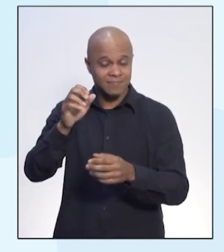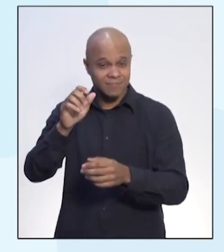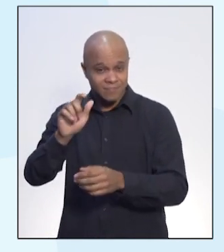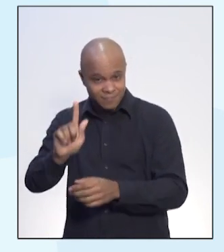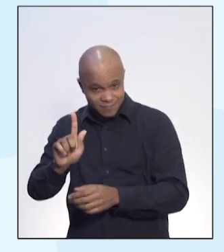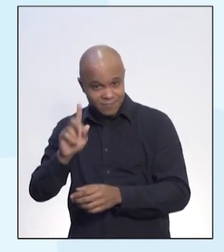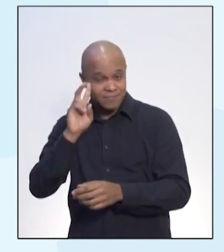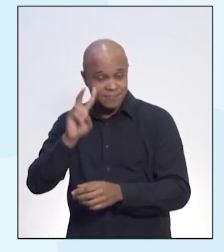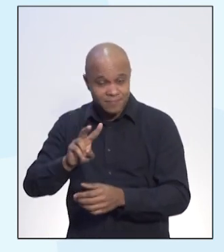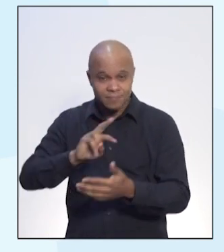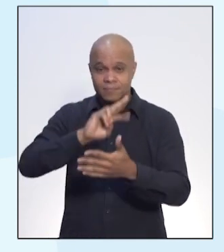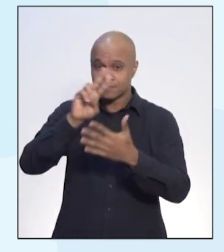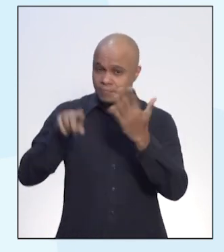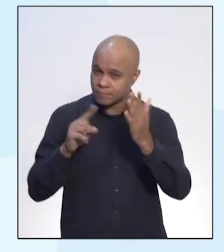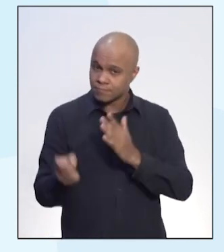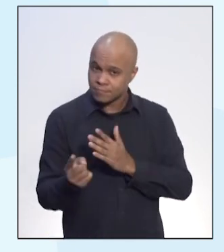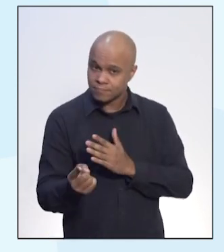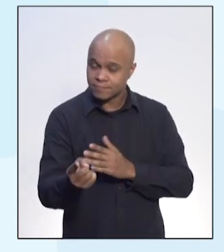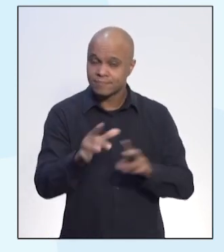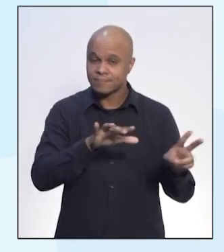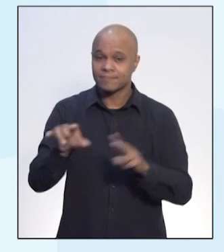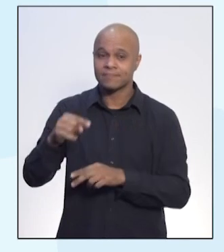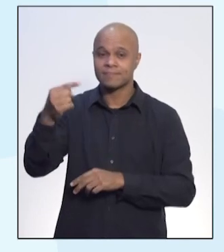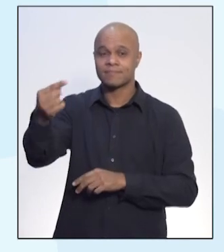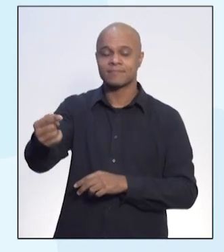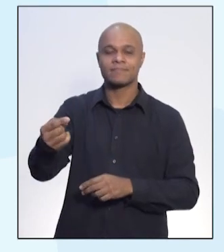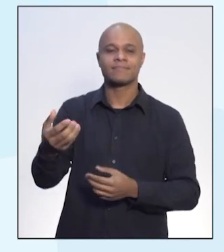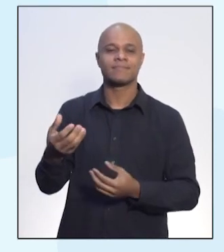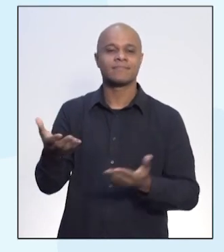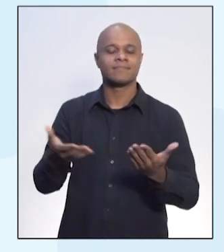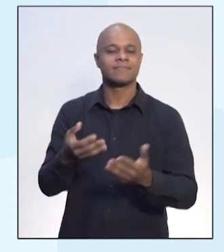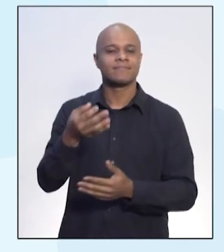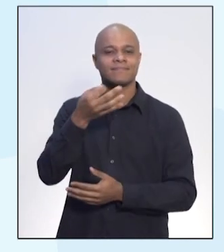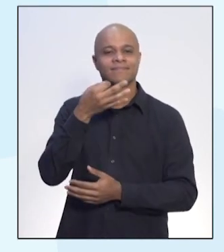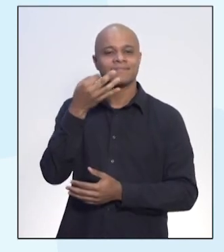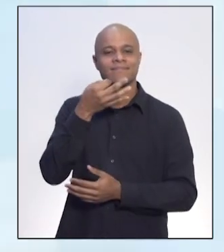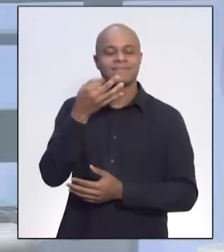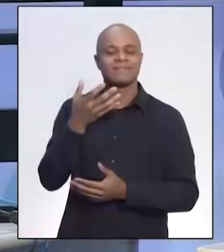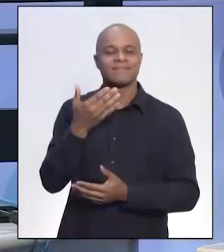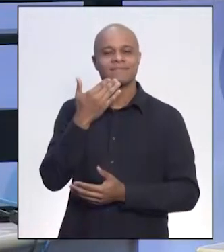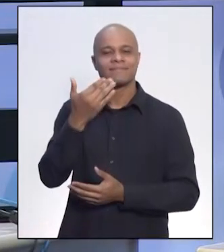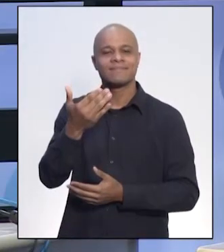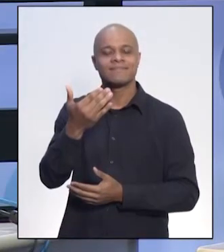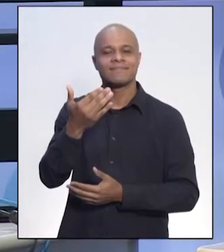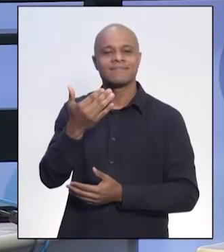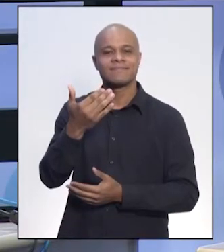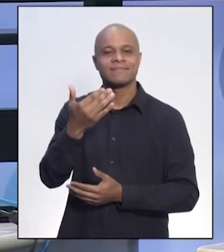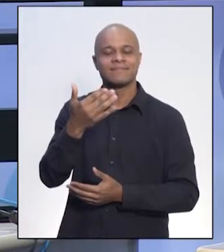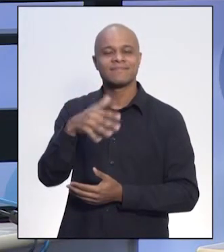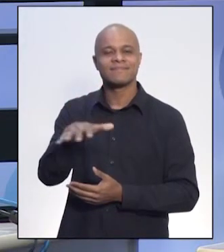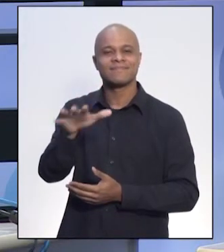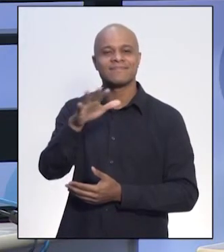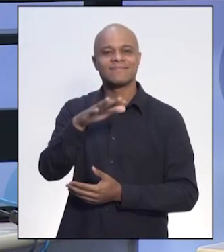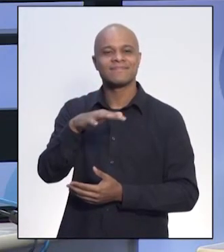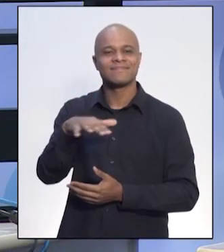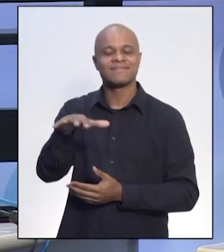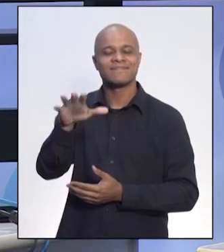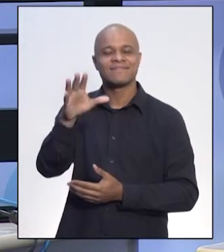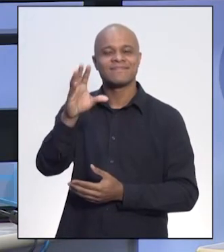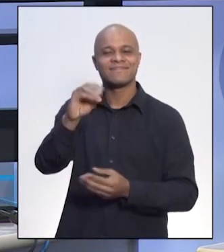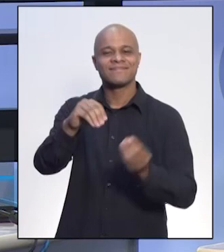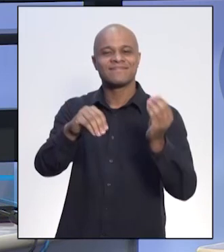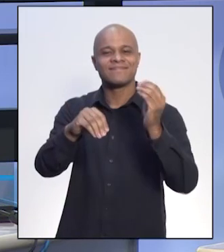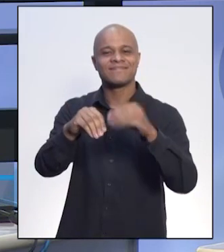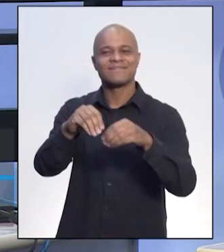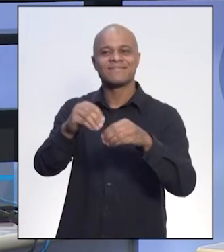pessoal? Então, aí vocês têm sugestões. Agora, o que eu peço para vocês? Que vocês coloquem no chat para a